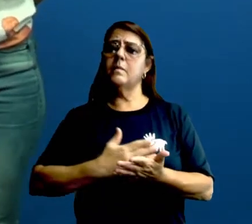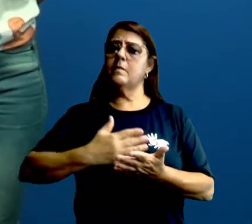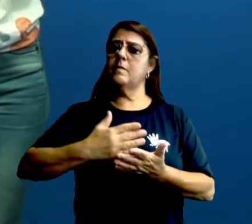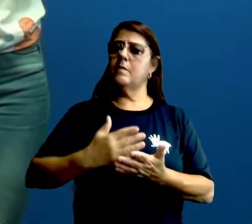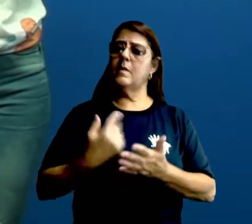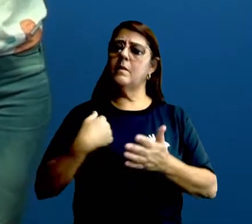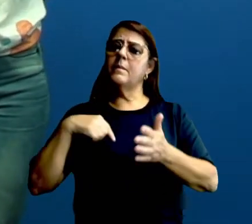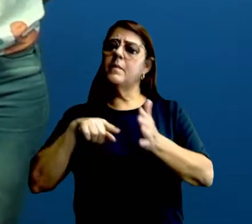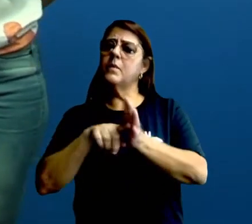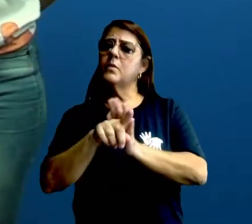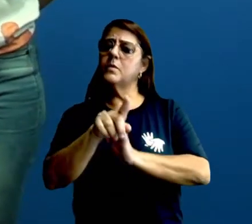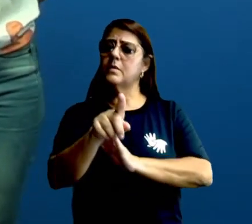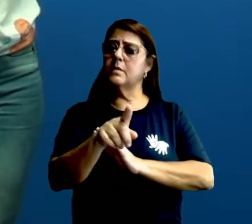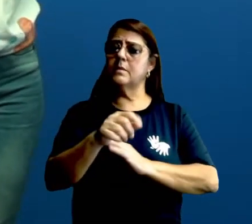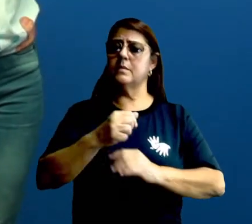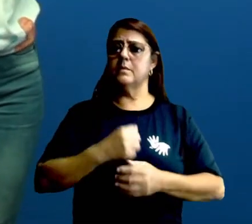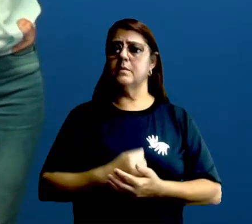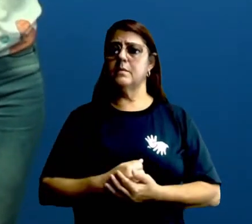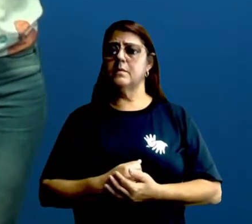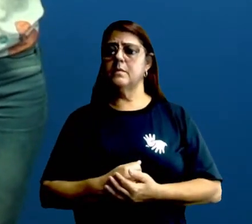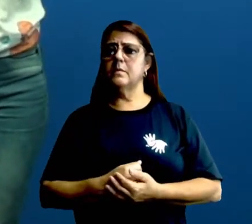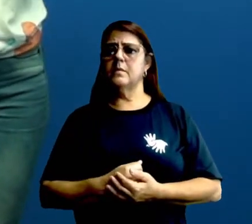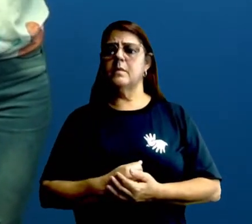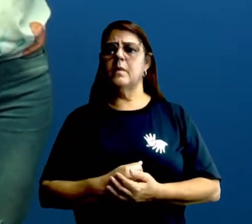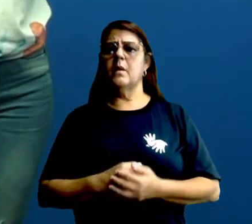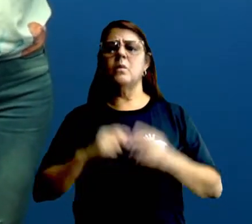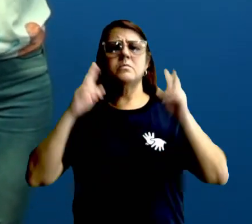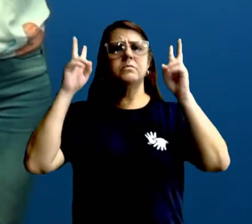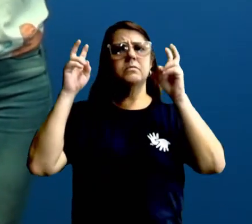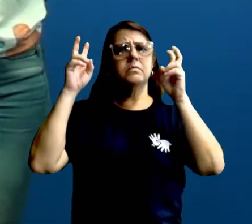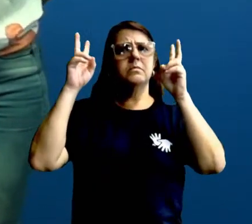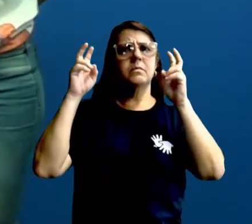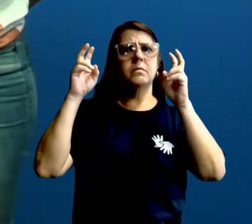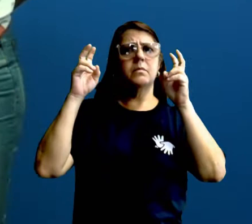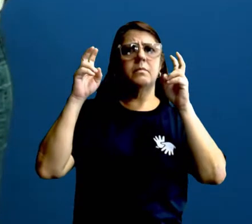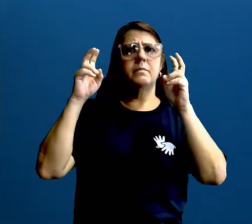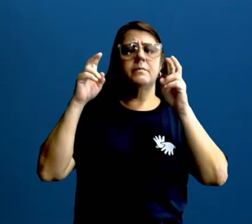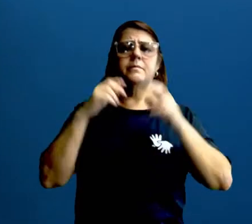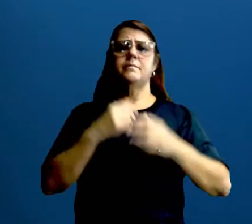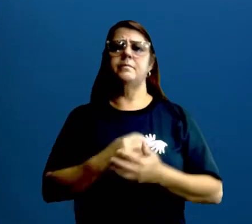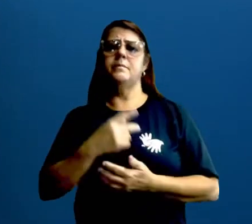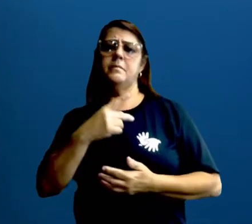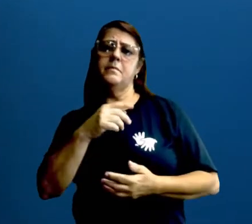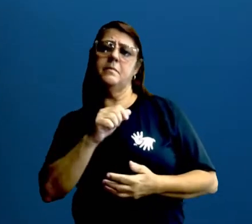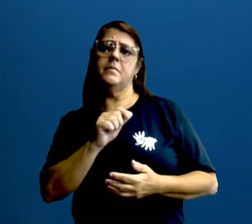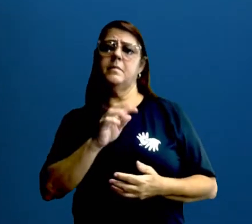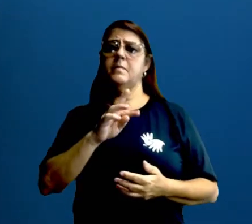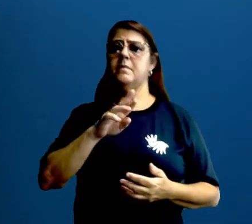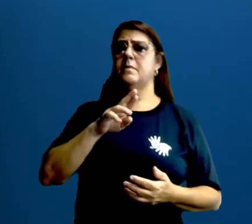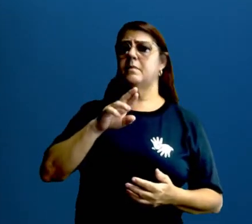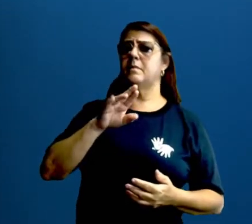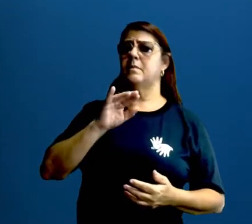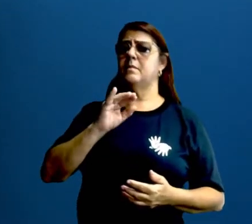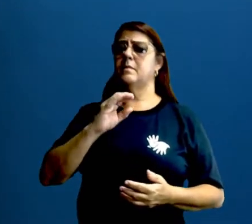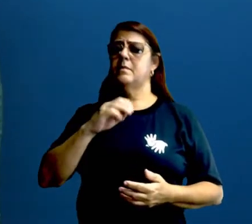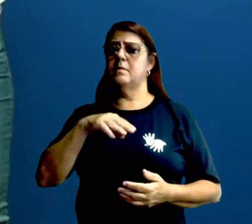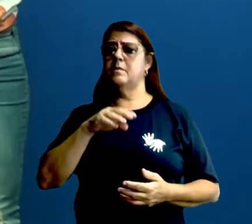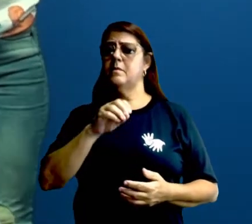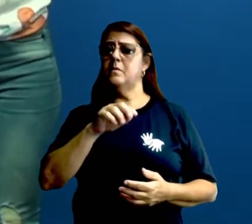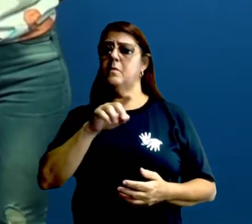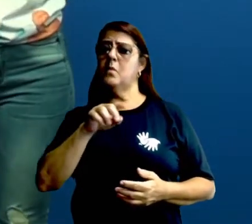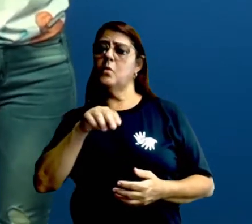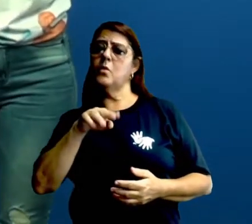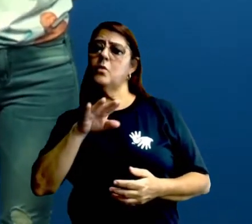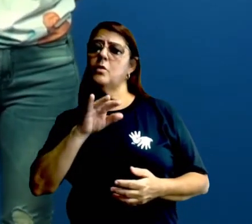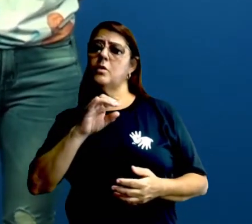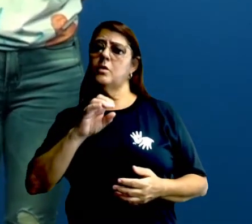começar perguntando a vocês. Esse termo patrimônio é uma coisa que você já tem